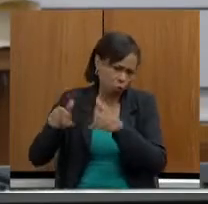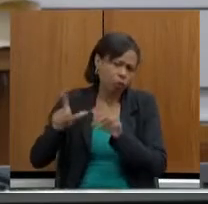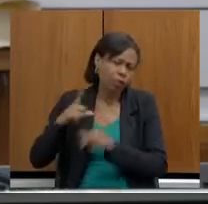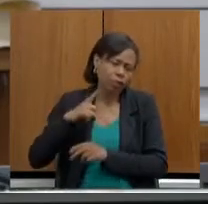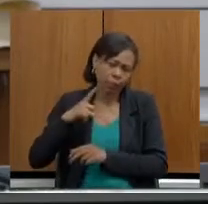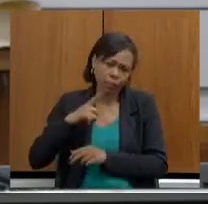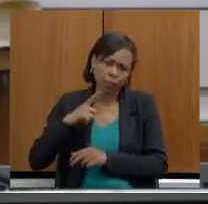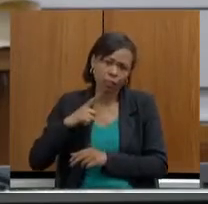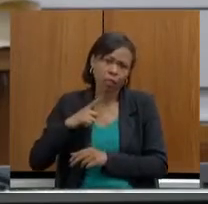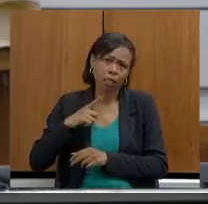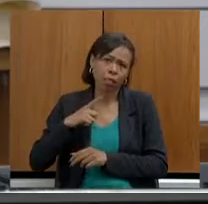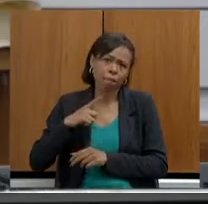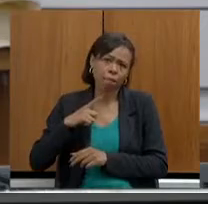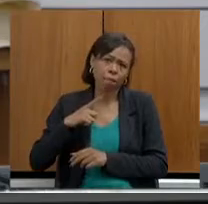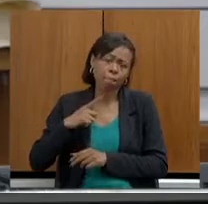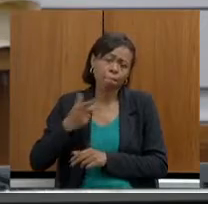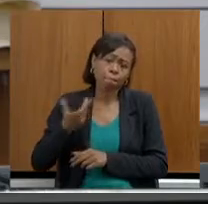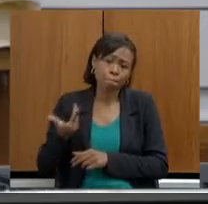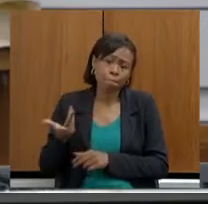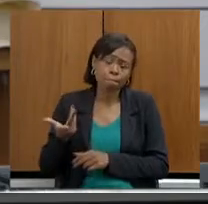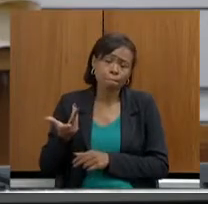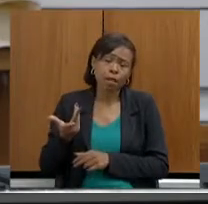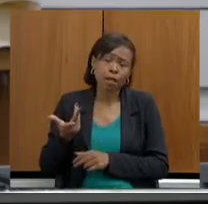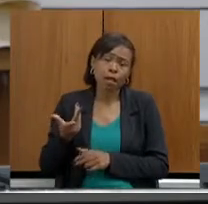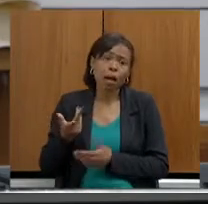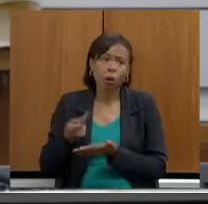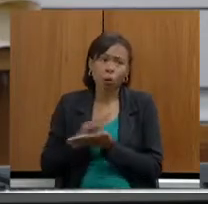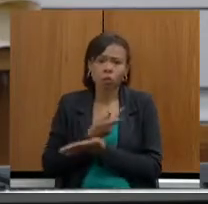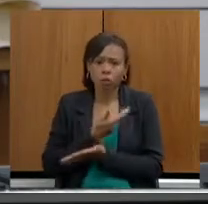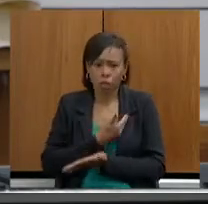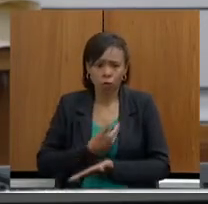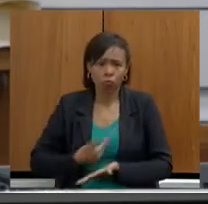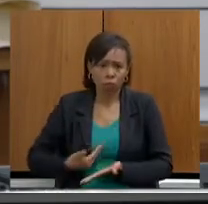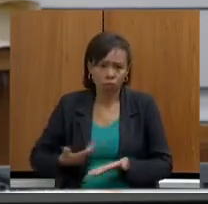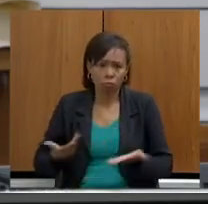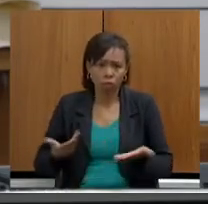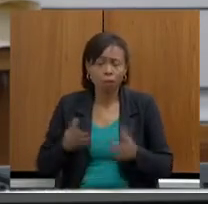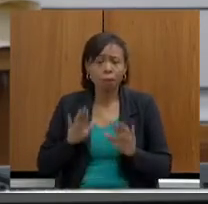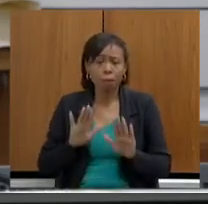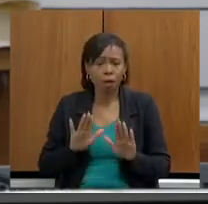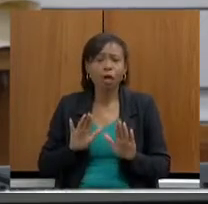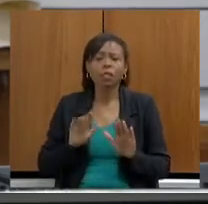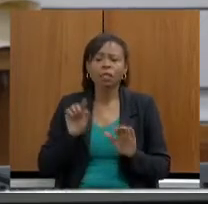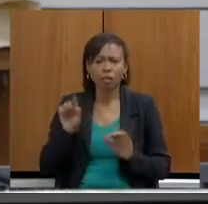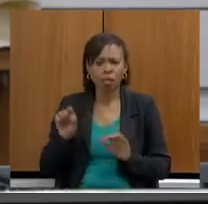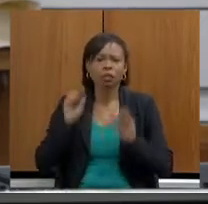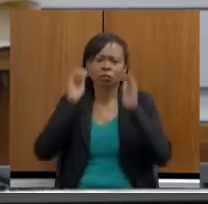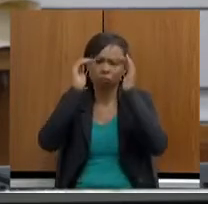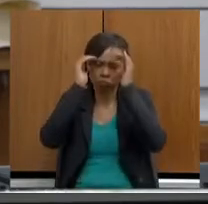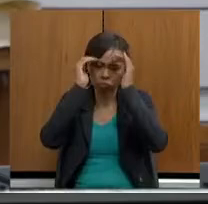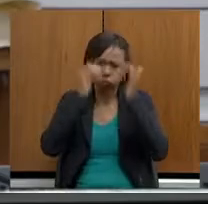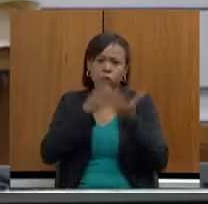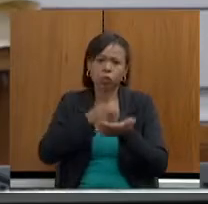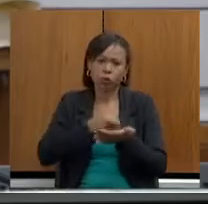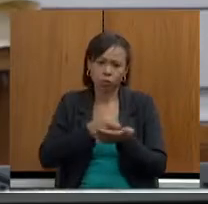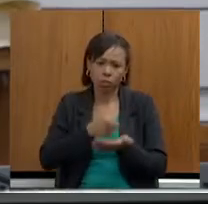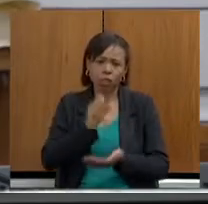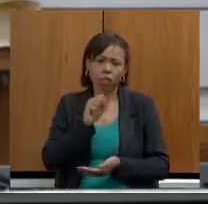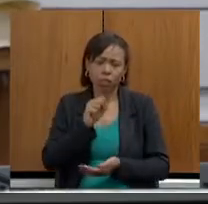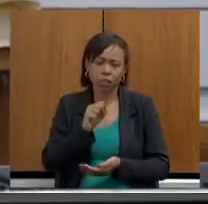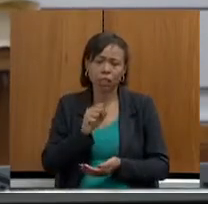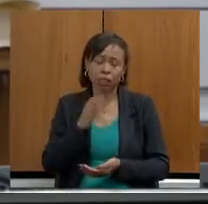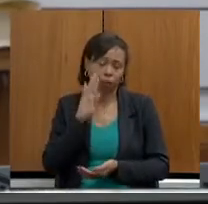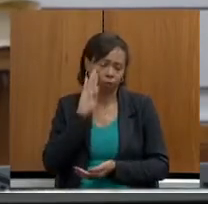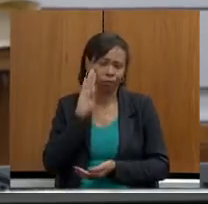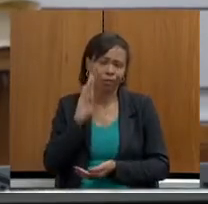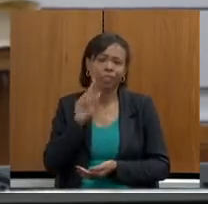ataca o esteja atravessando no momento a obrigação vem sendo cumprida acima de tudo isso é muito